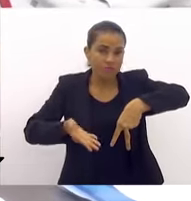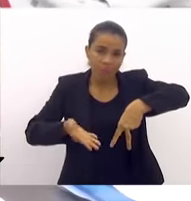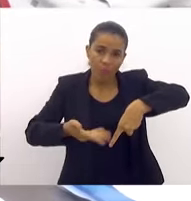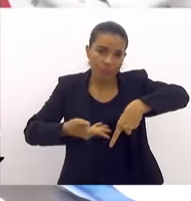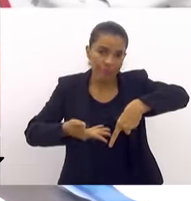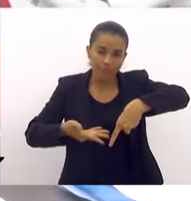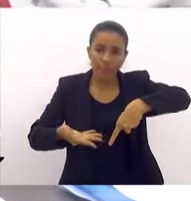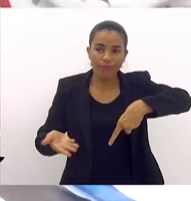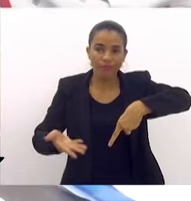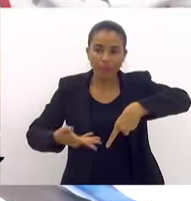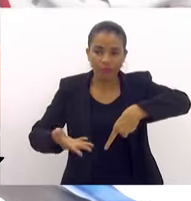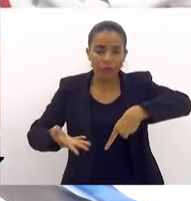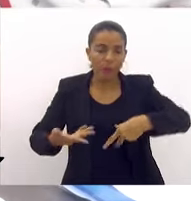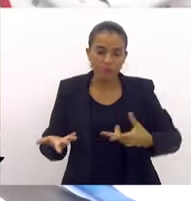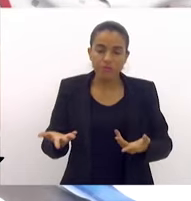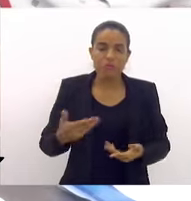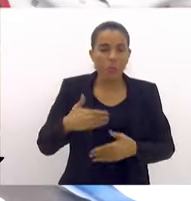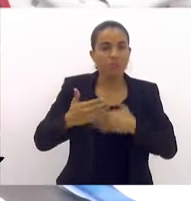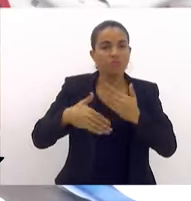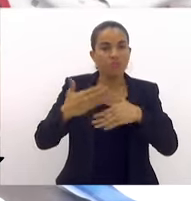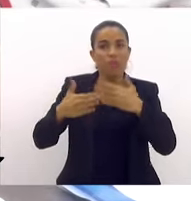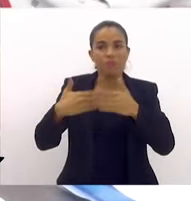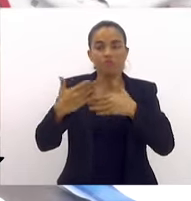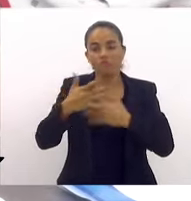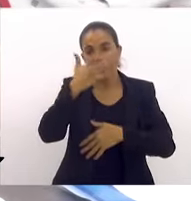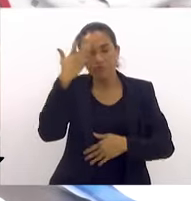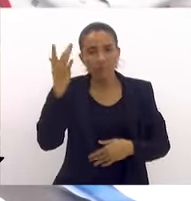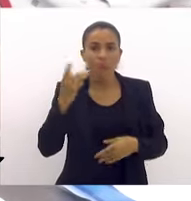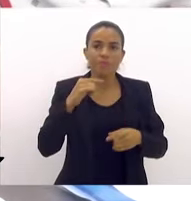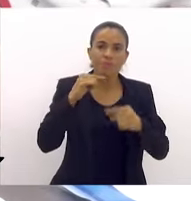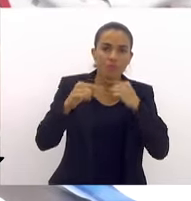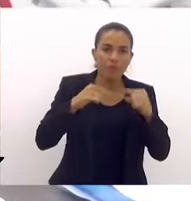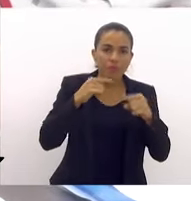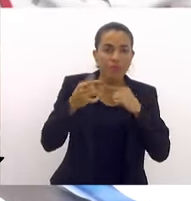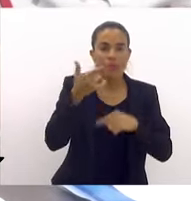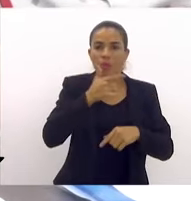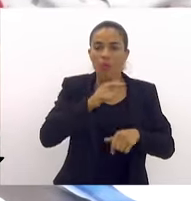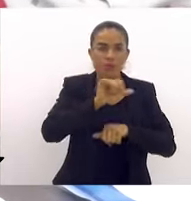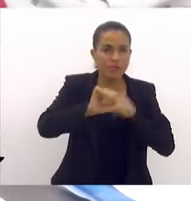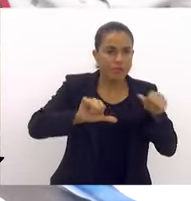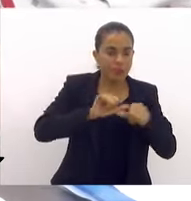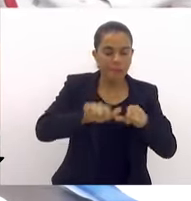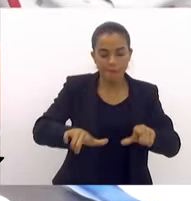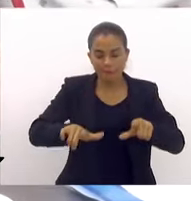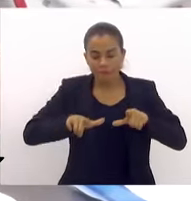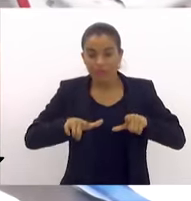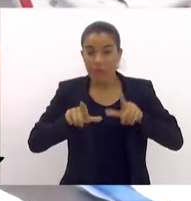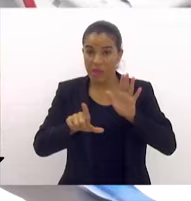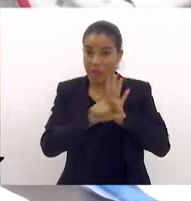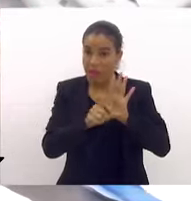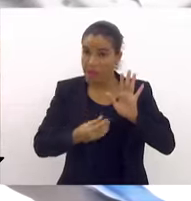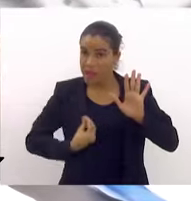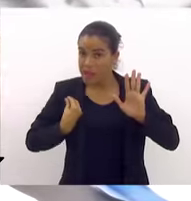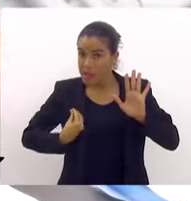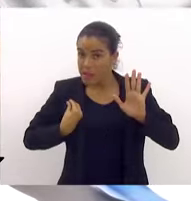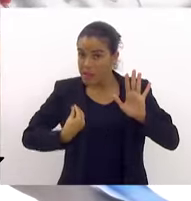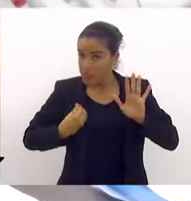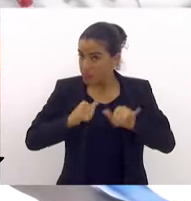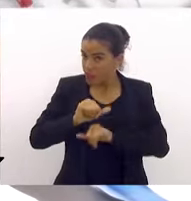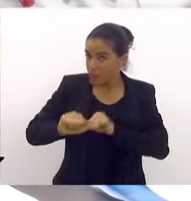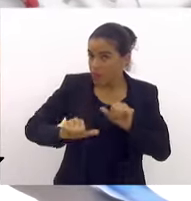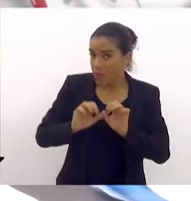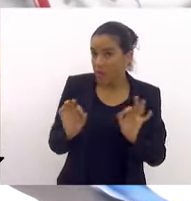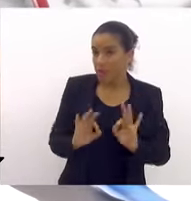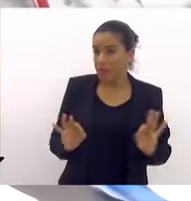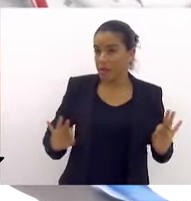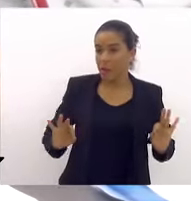Inacreditável. E a coisa foi indo, e todo mundo se questionando, não conseguia renovar. E a lei em vigor, não foi alterada. Apenas